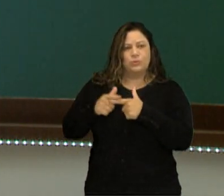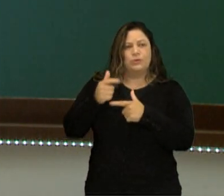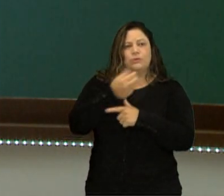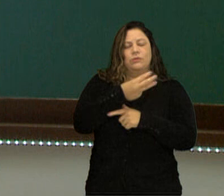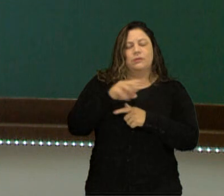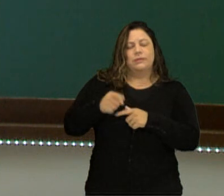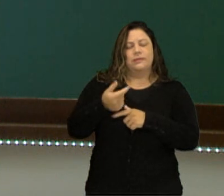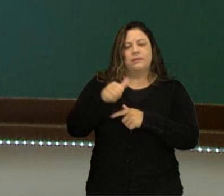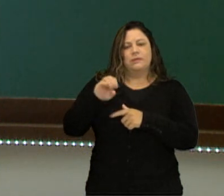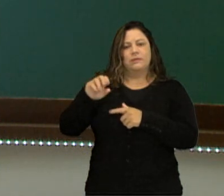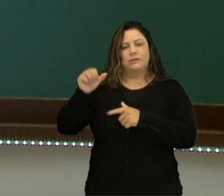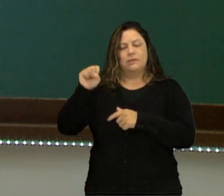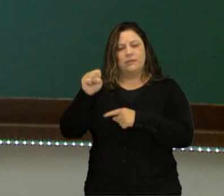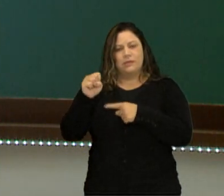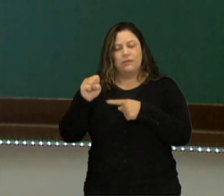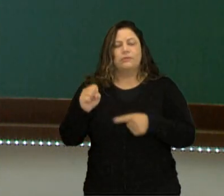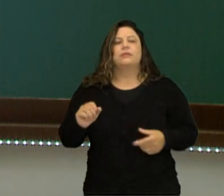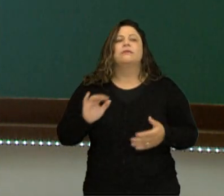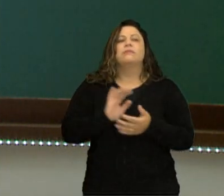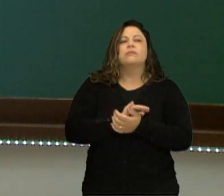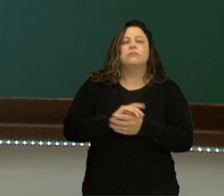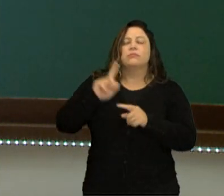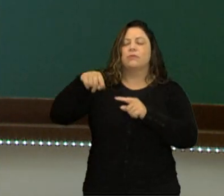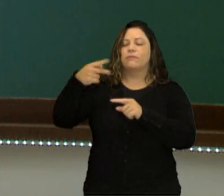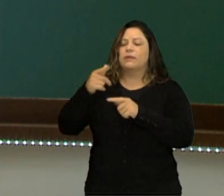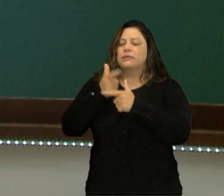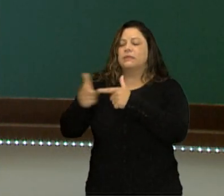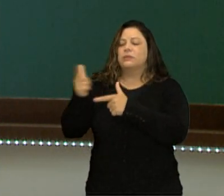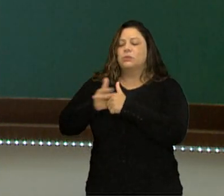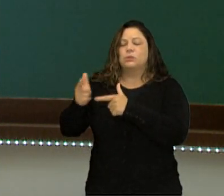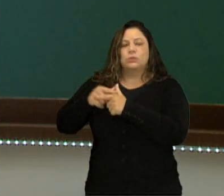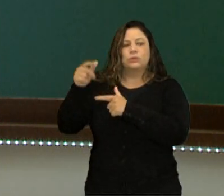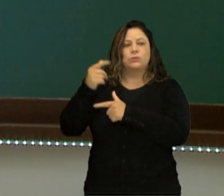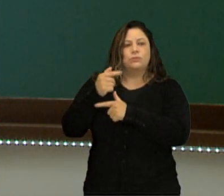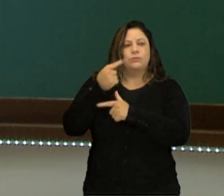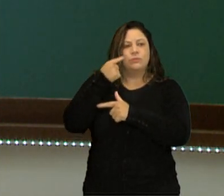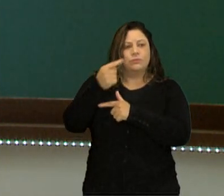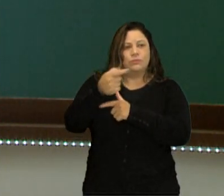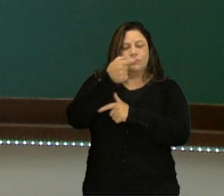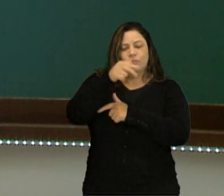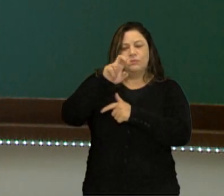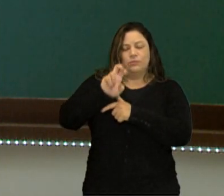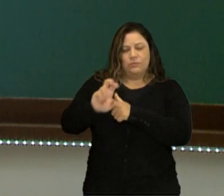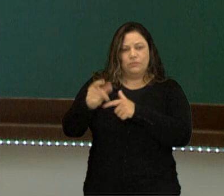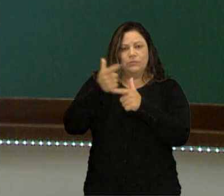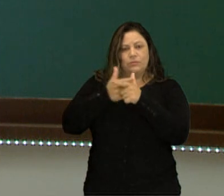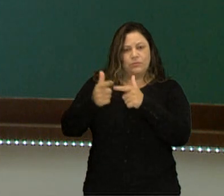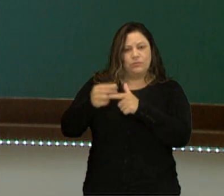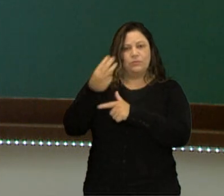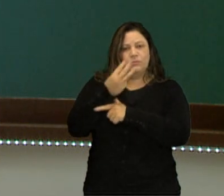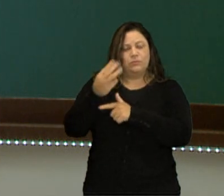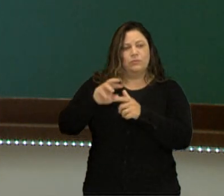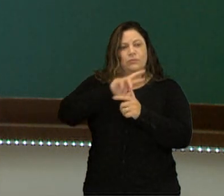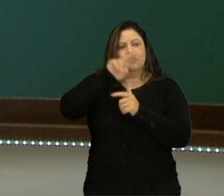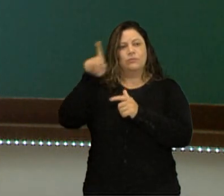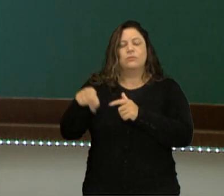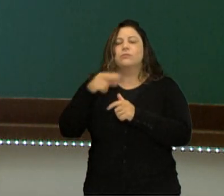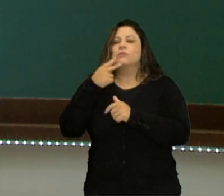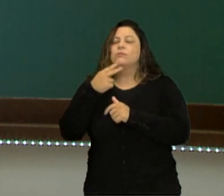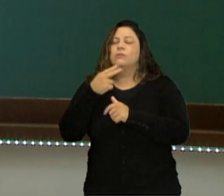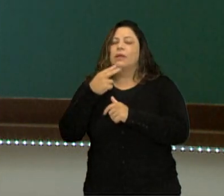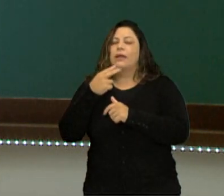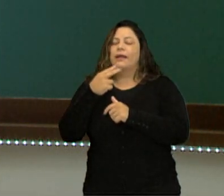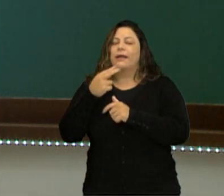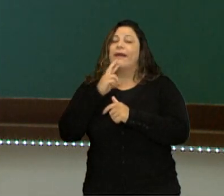vezes 10 na oitava. Faz a divisão. 75 dividido por 3 dá 25. 10